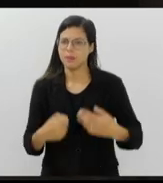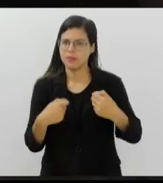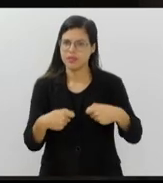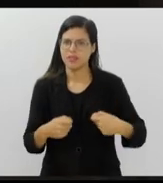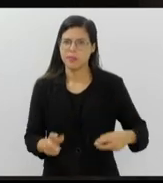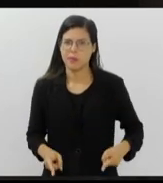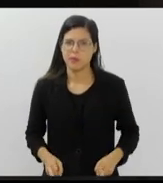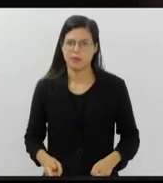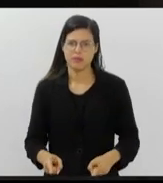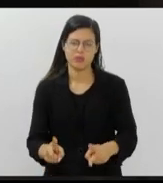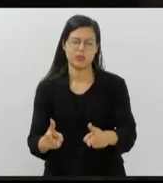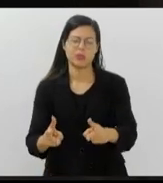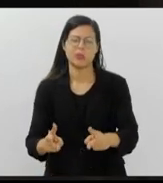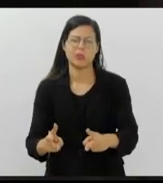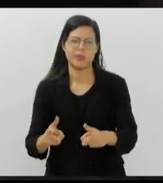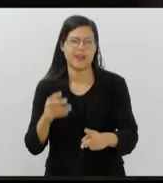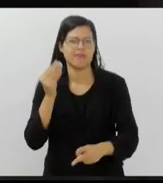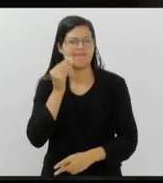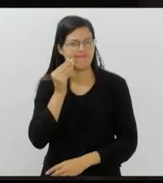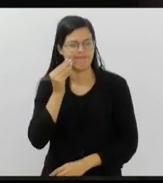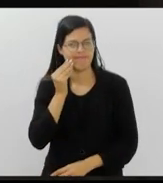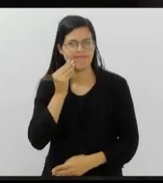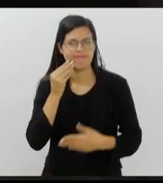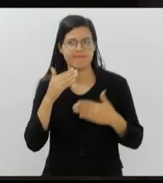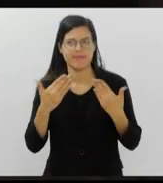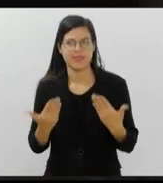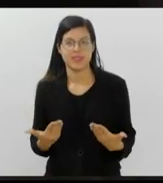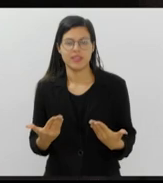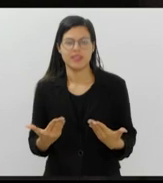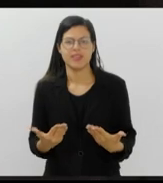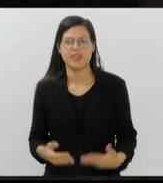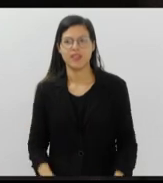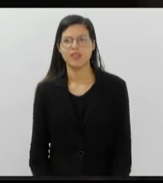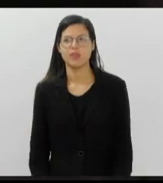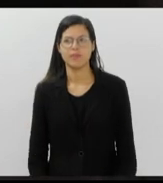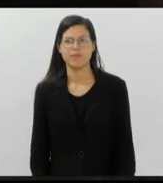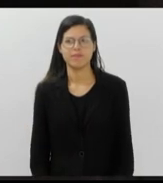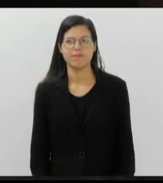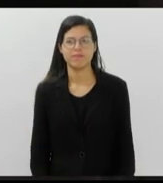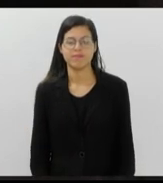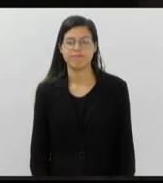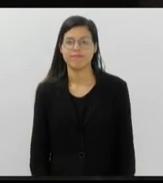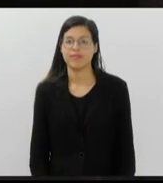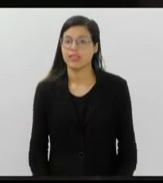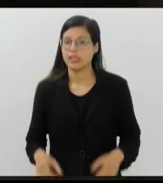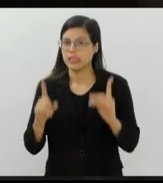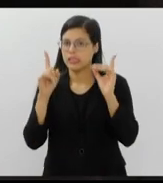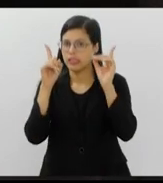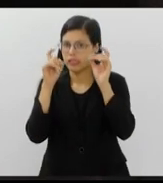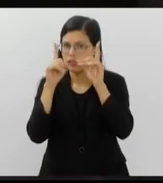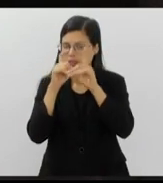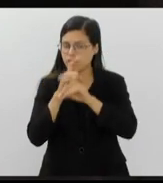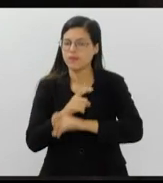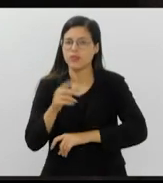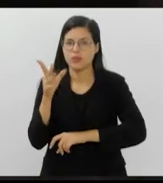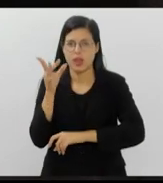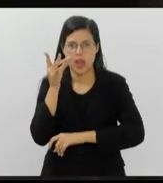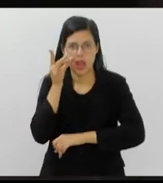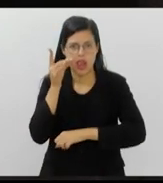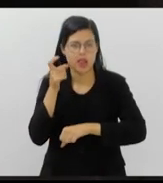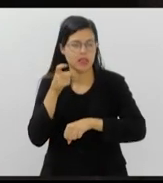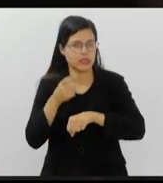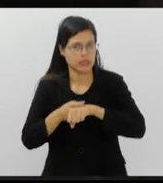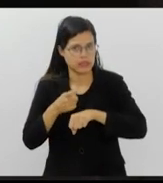nessa busca. Né? Então, apesar da dura realidade em que as mulheres ainda